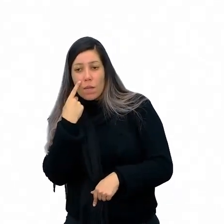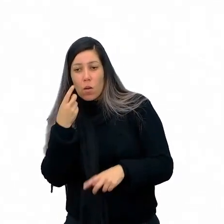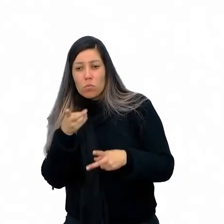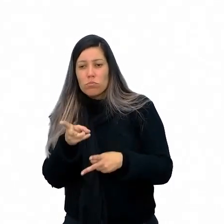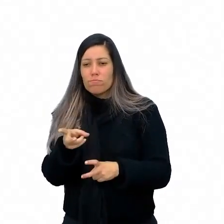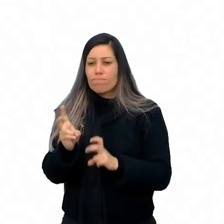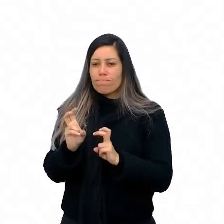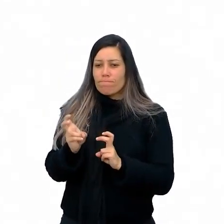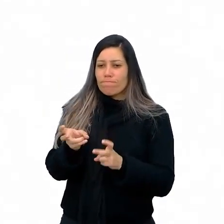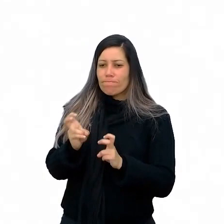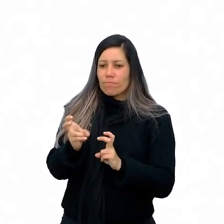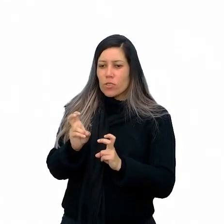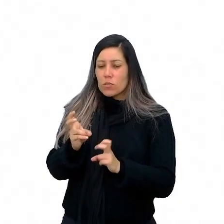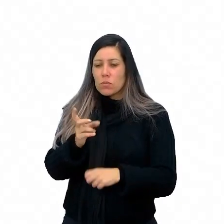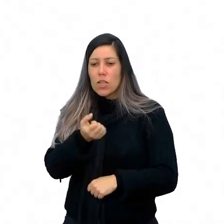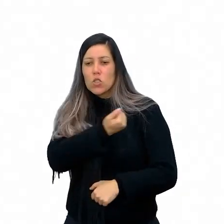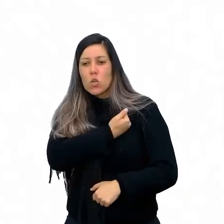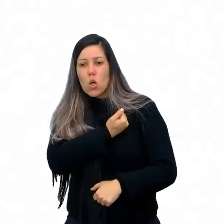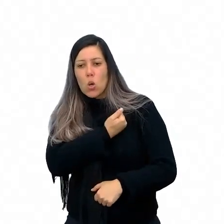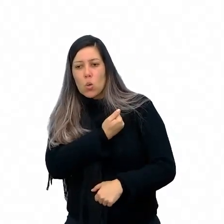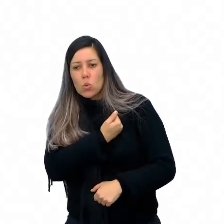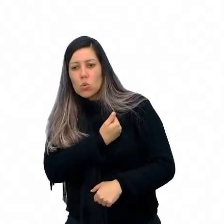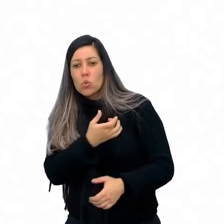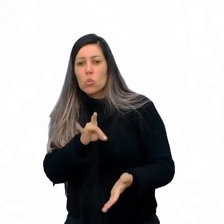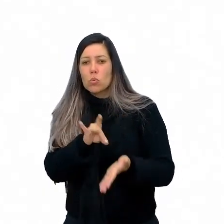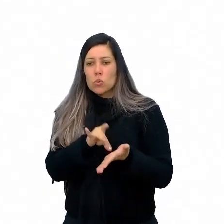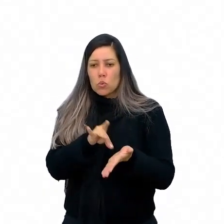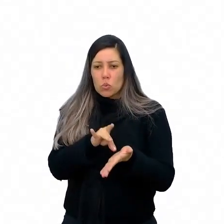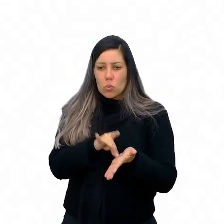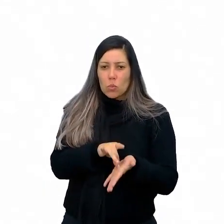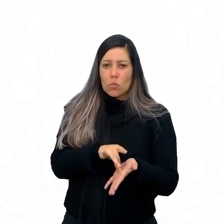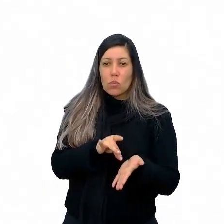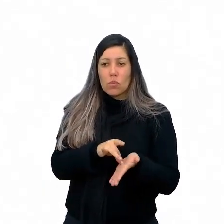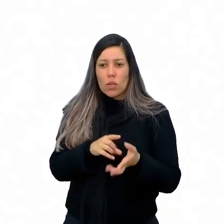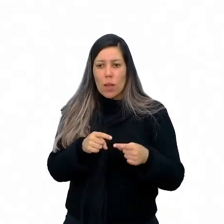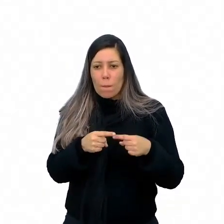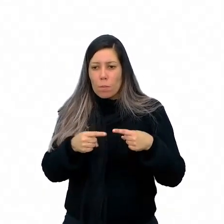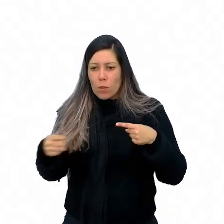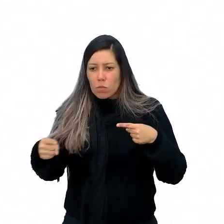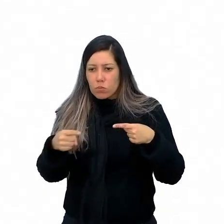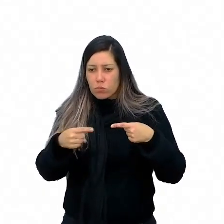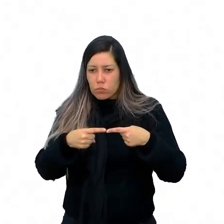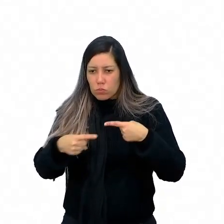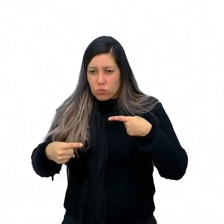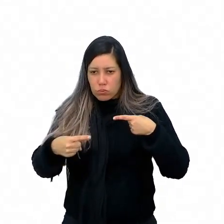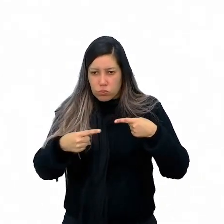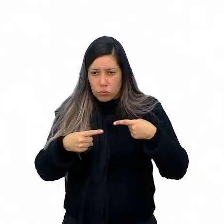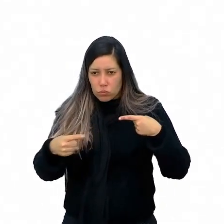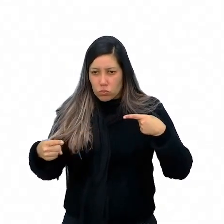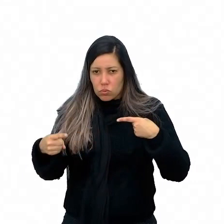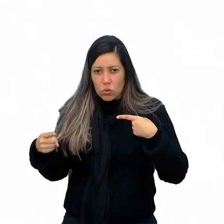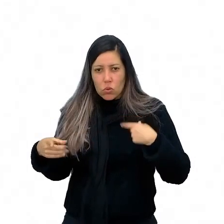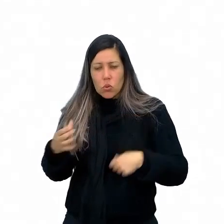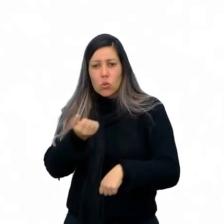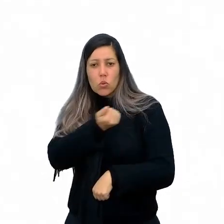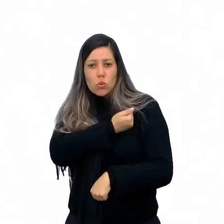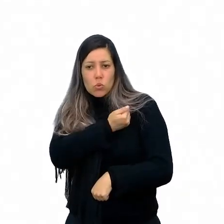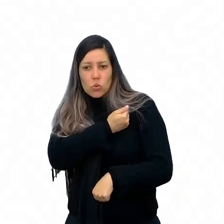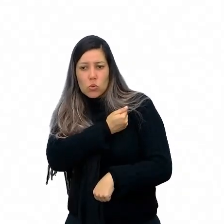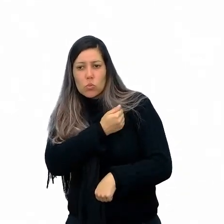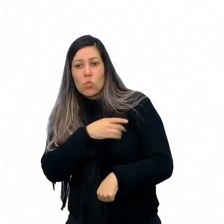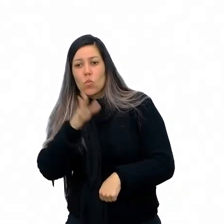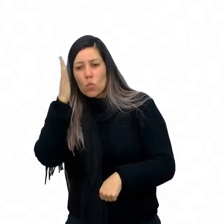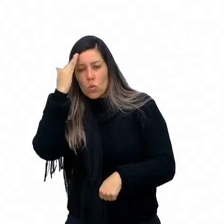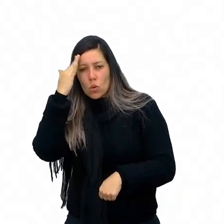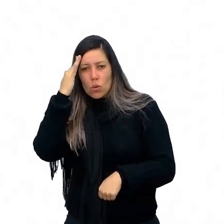a necessidade dos números reais para medir qualquer segmento de reta, os números irracionais, conhecimento e localização de